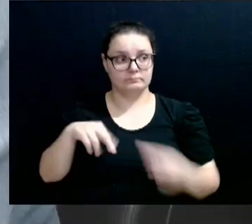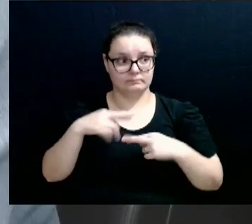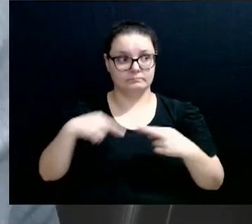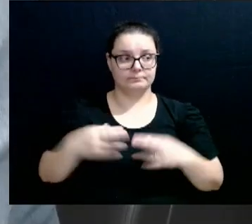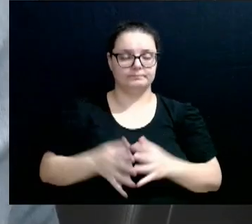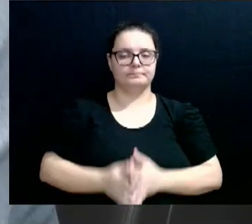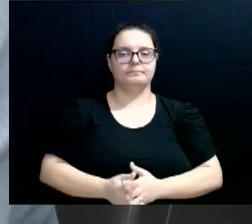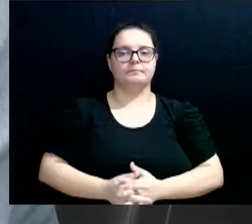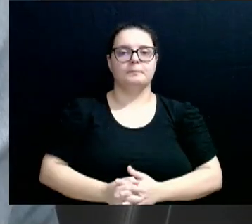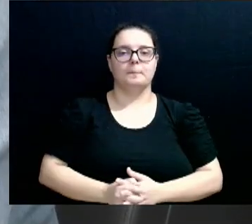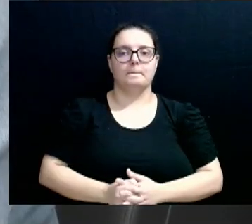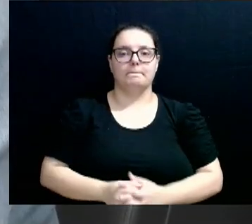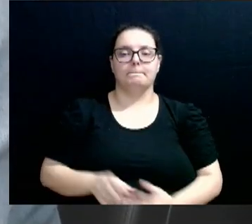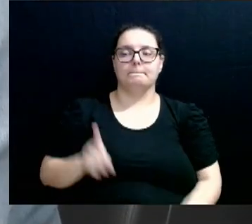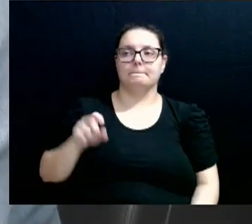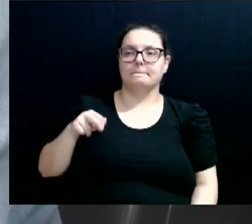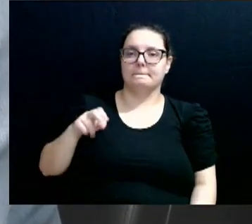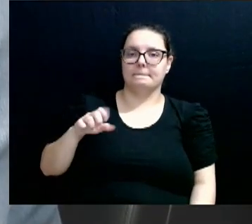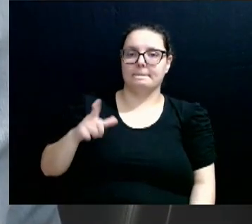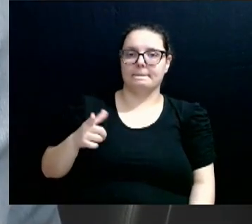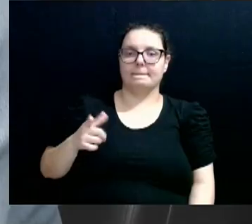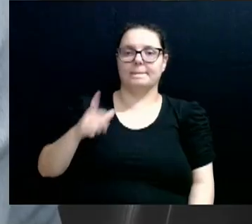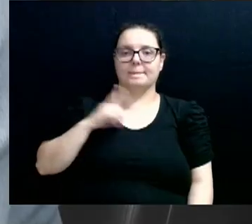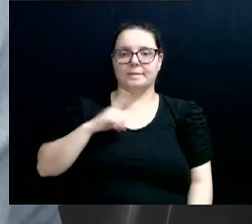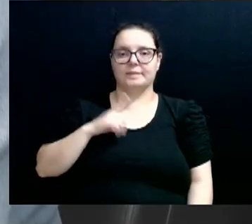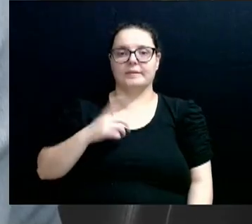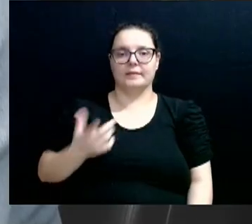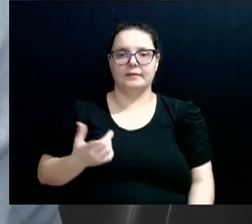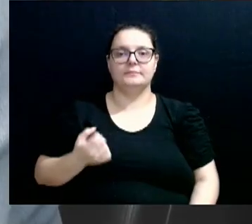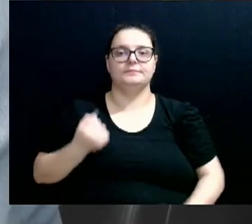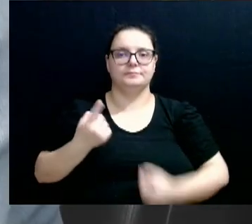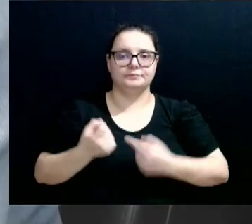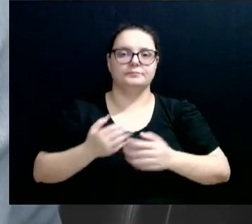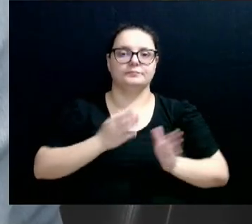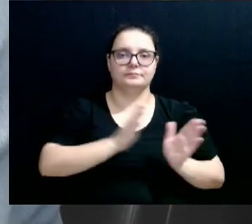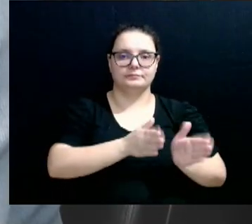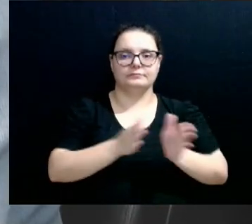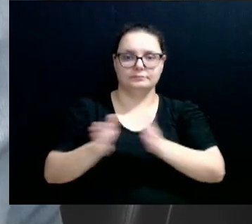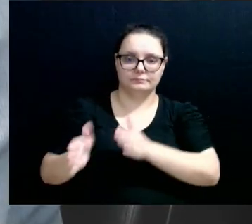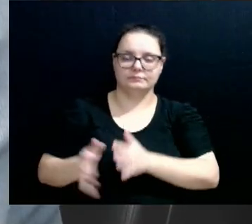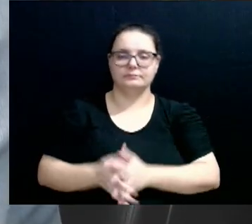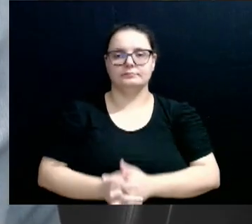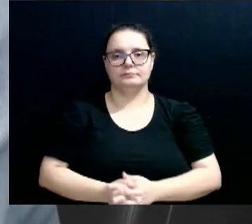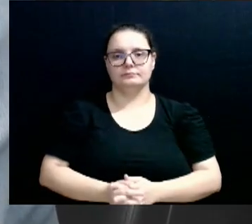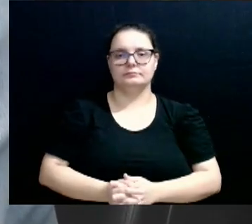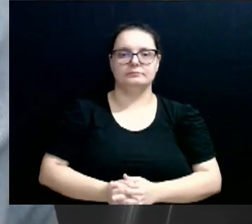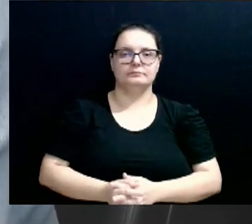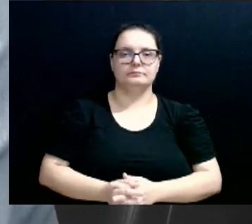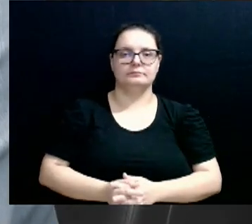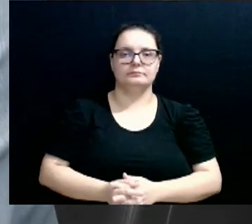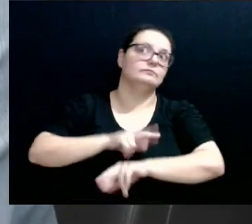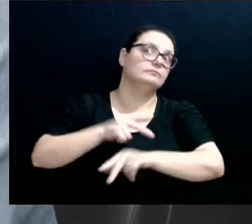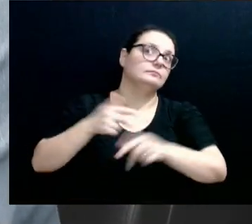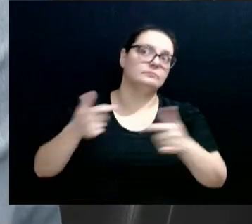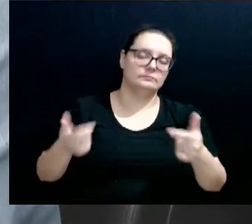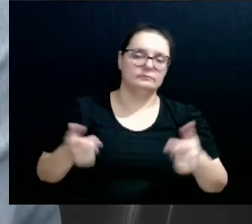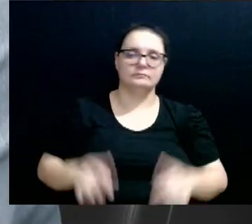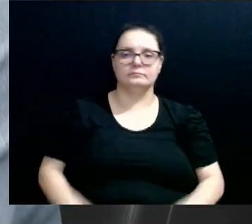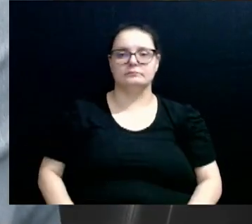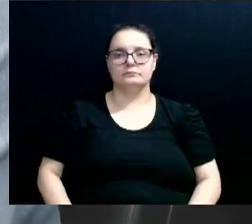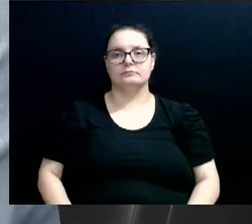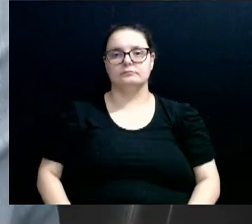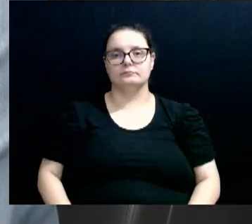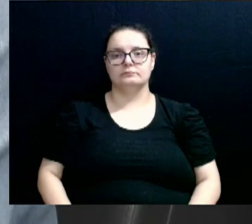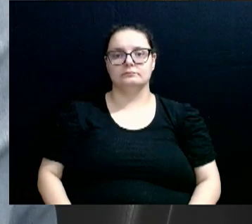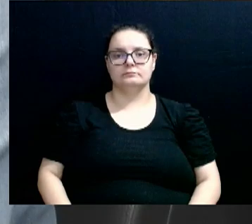Daniel, assim, eu tive alguns episódios, eu não tive tantos assim, porque também é um